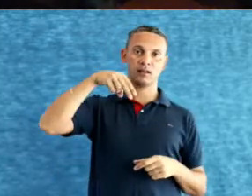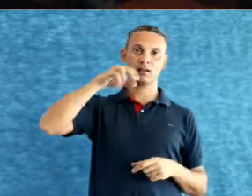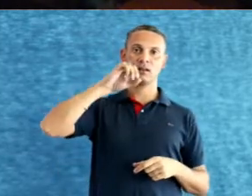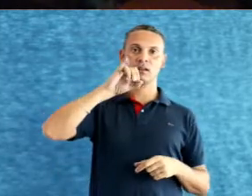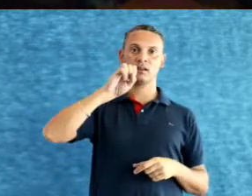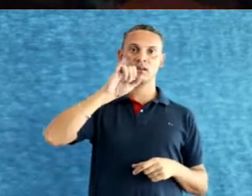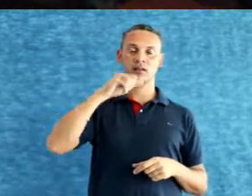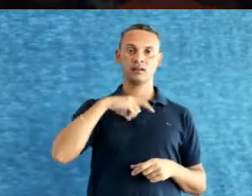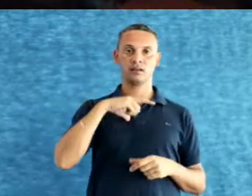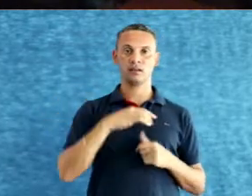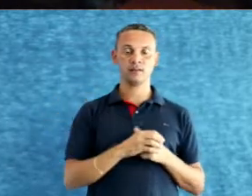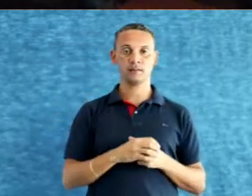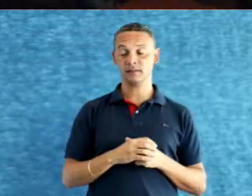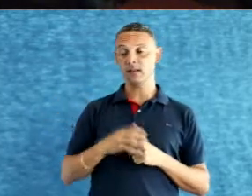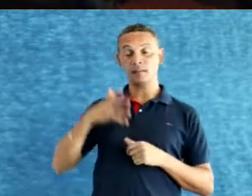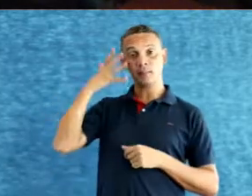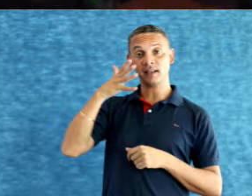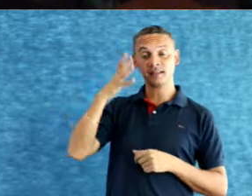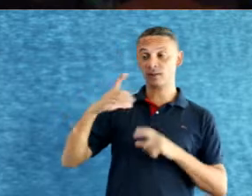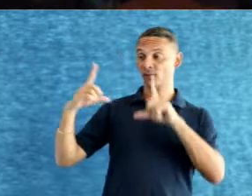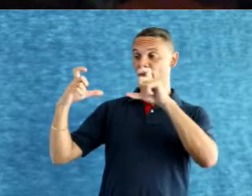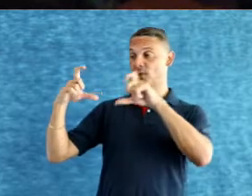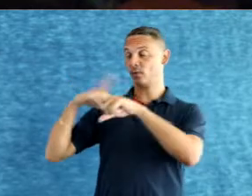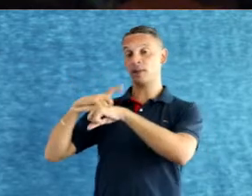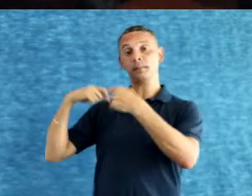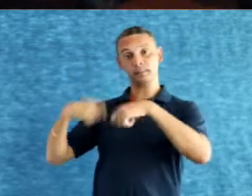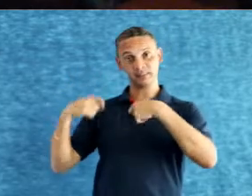é errada. Então, essa é a tal. Essa é Isabel Gondim.